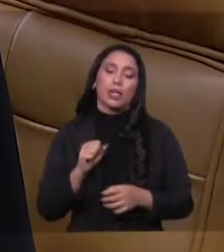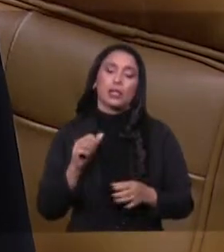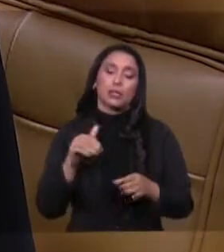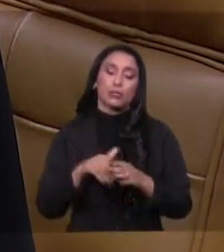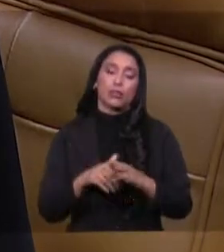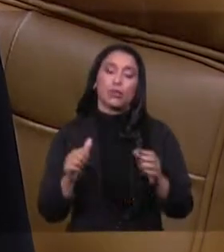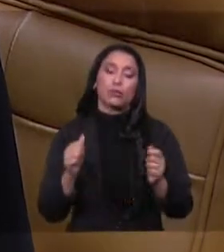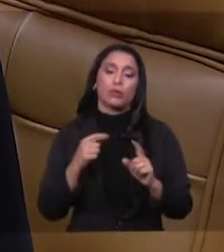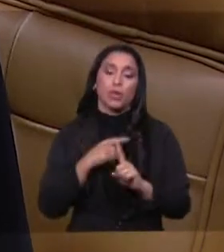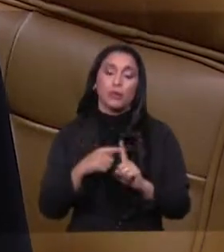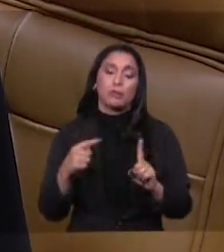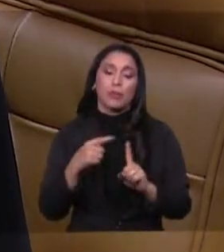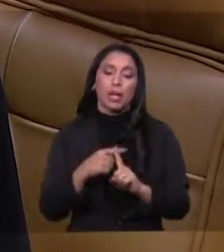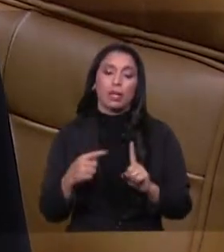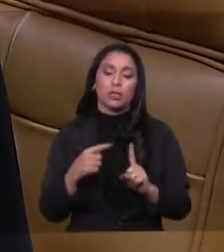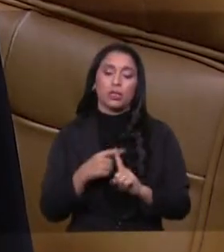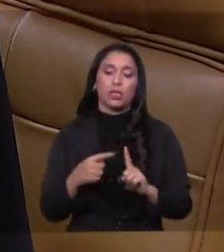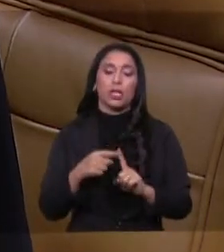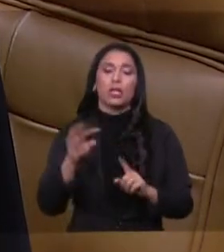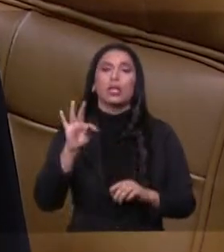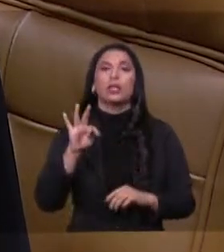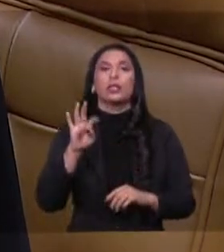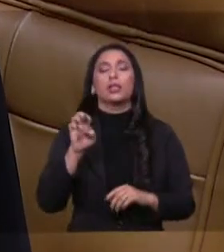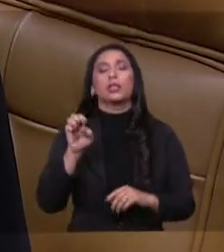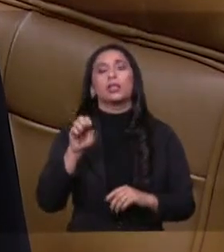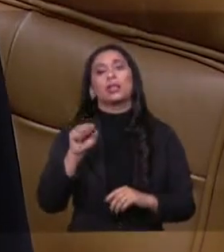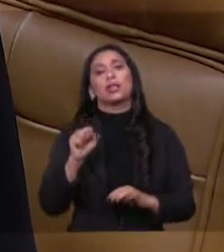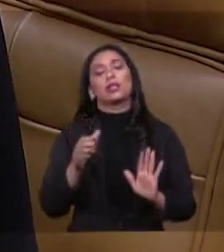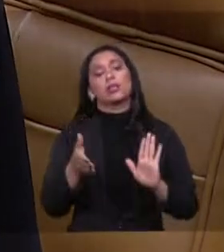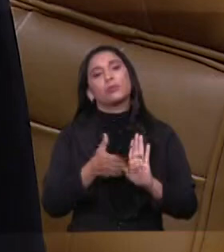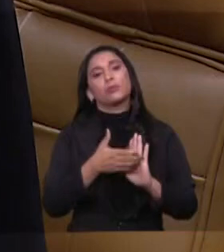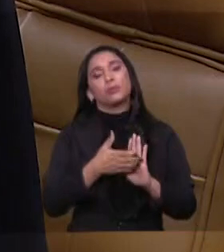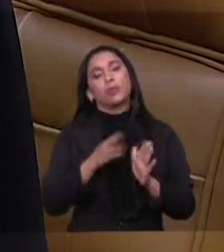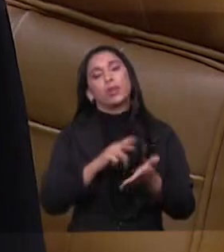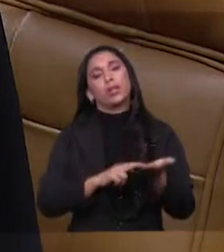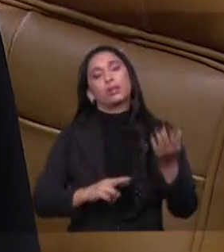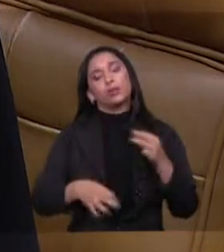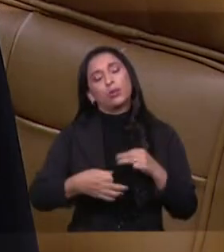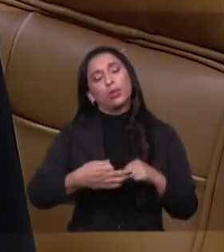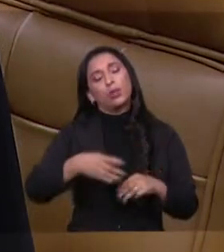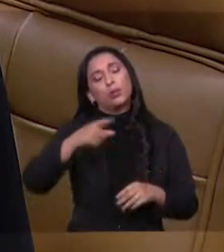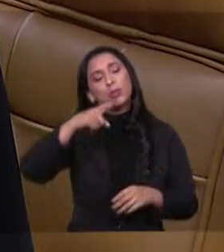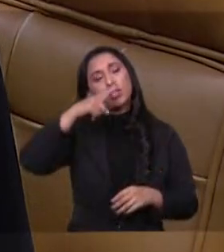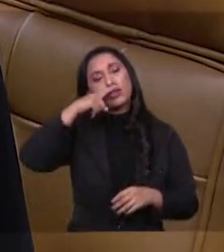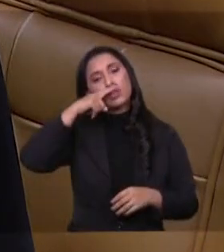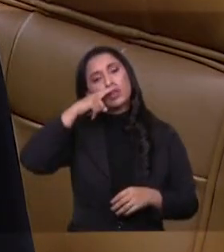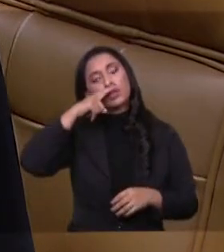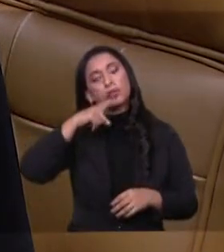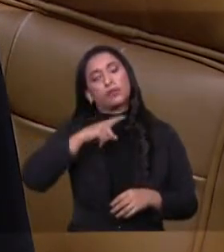parte as teses propostas pelo eminente ministro relator Edson Fachin,